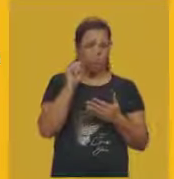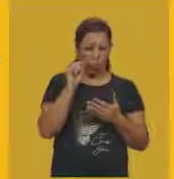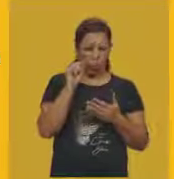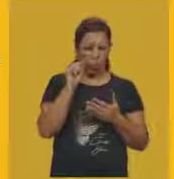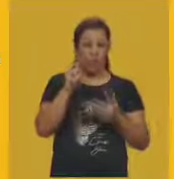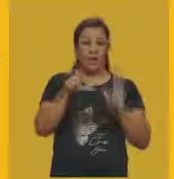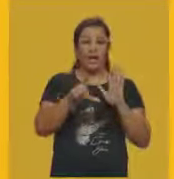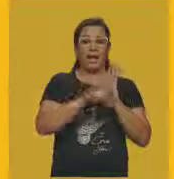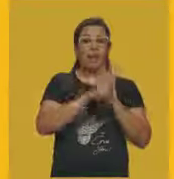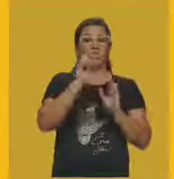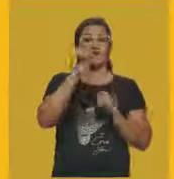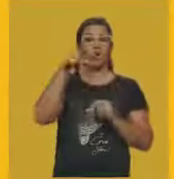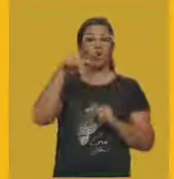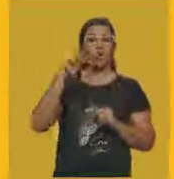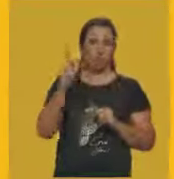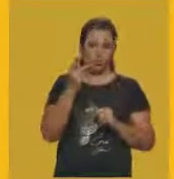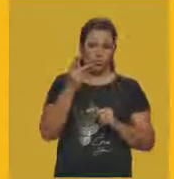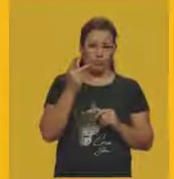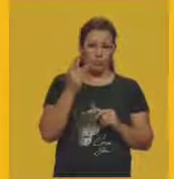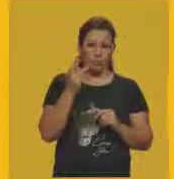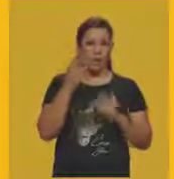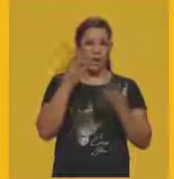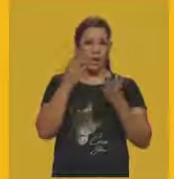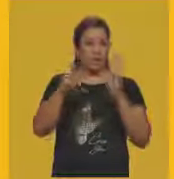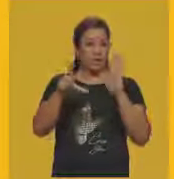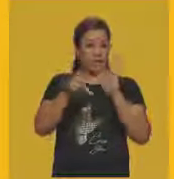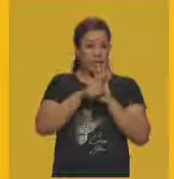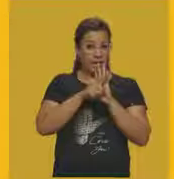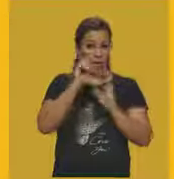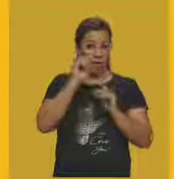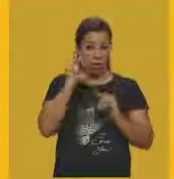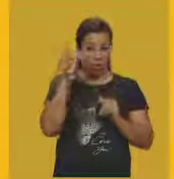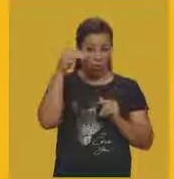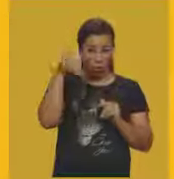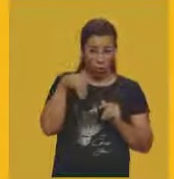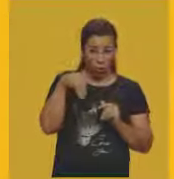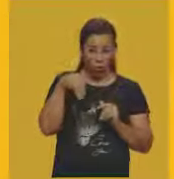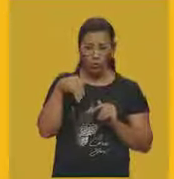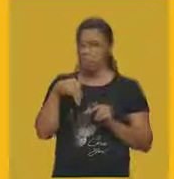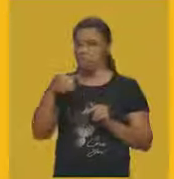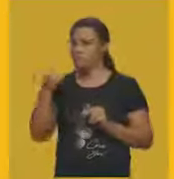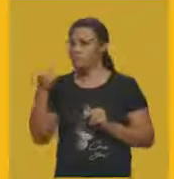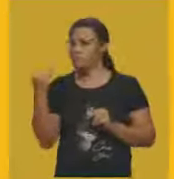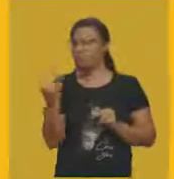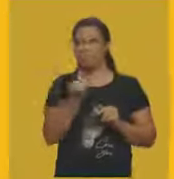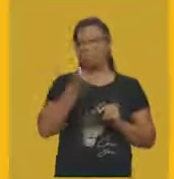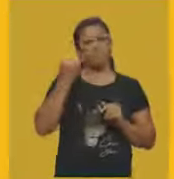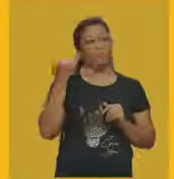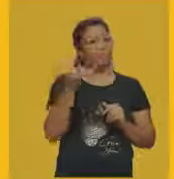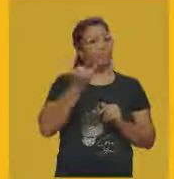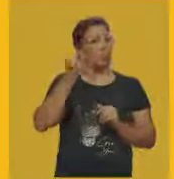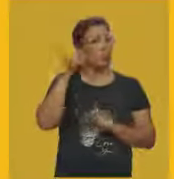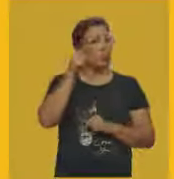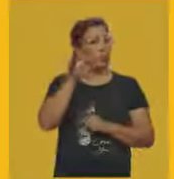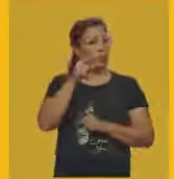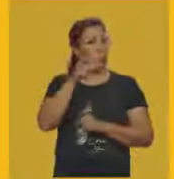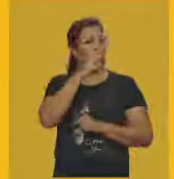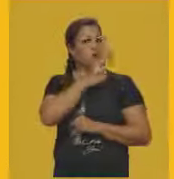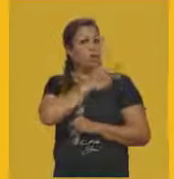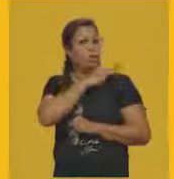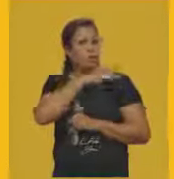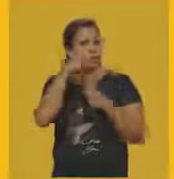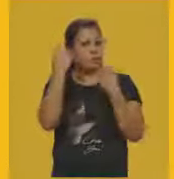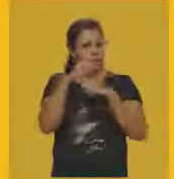lei de Ohm. Essa lei, pessoal, é uma das coisas mais importantes que vocês, alunos do 3º ano,